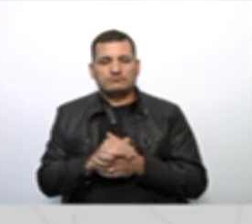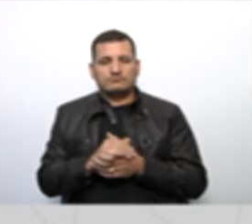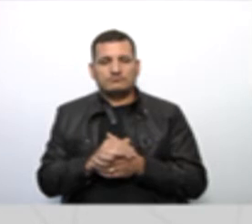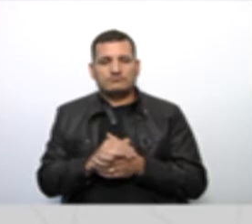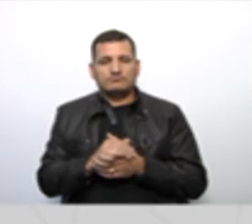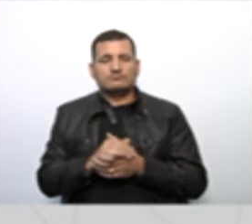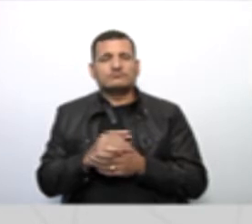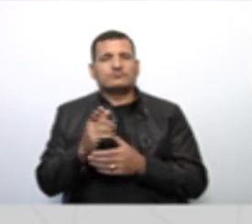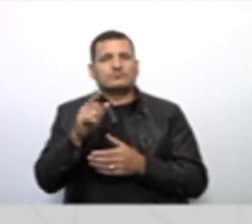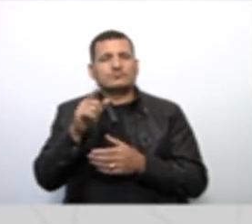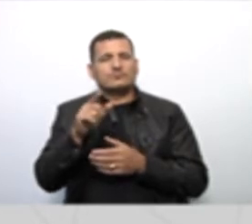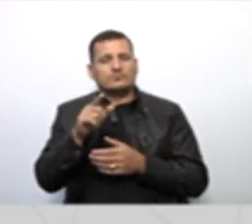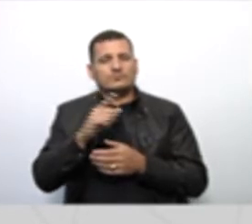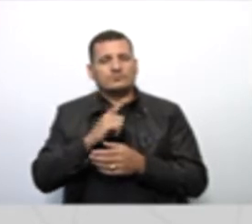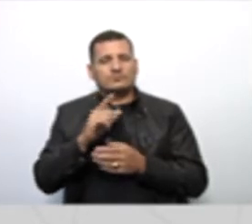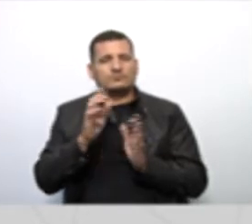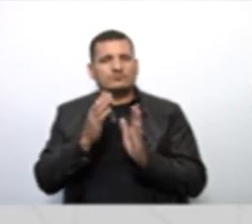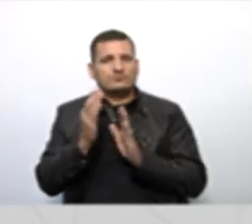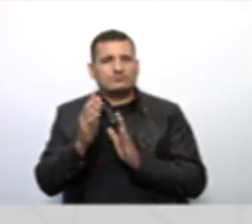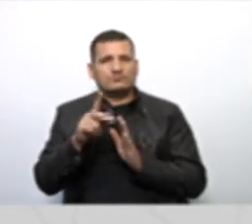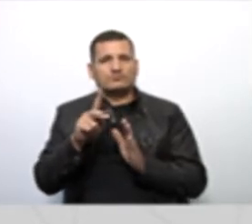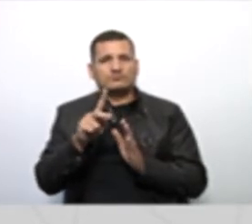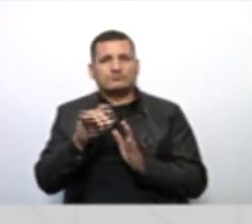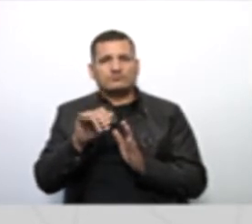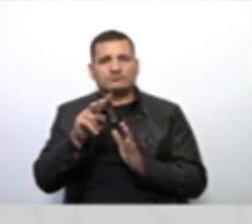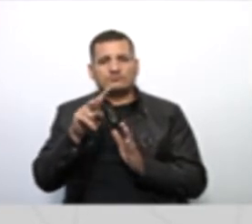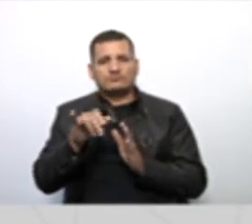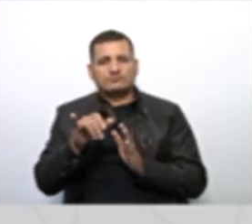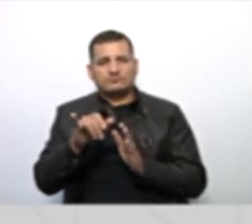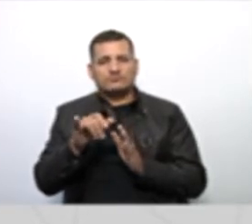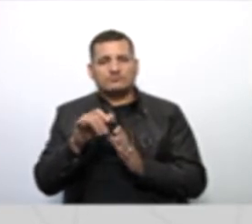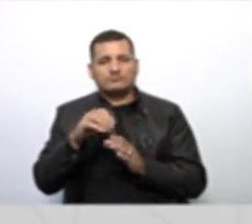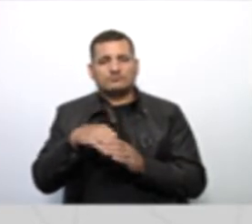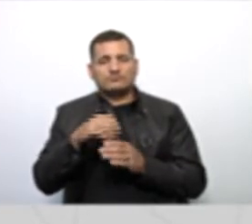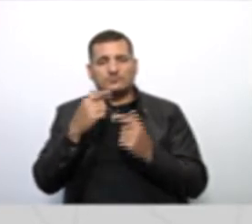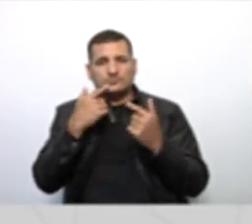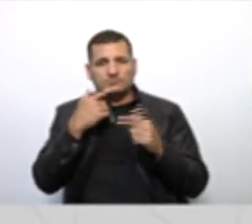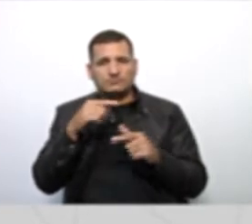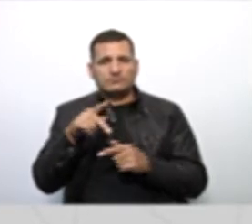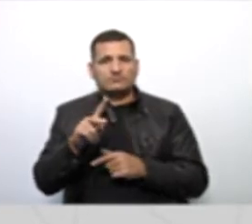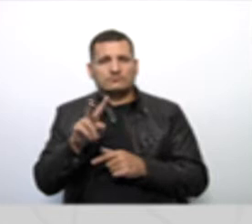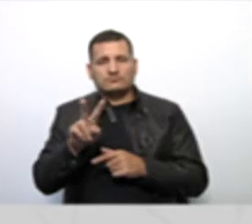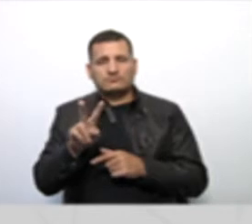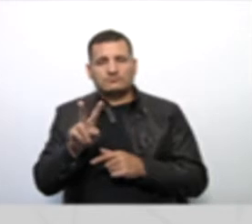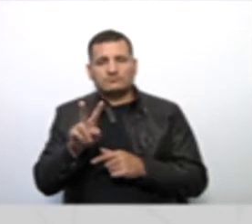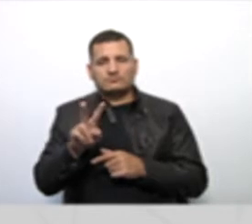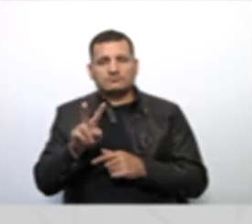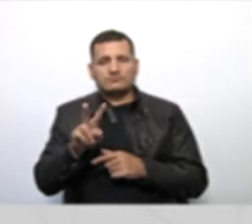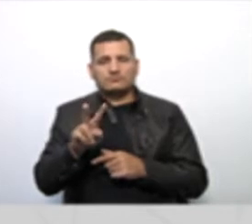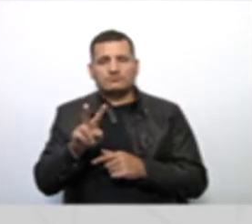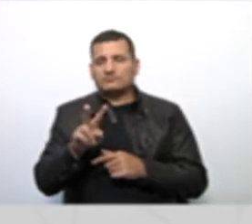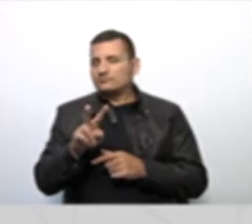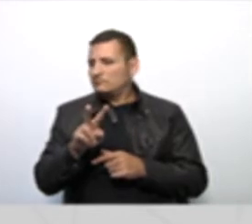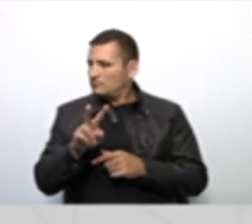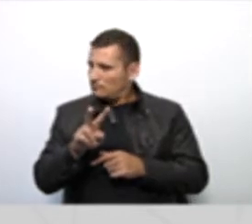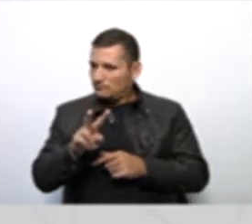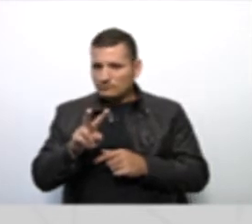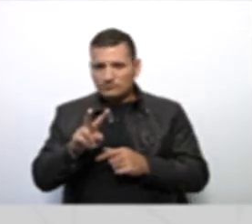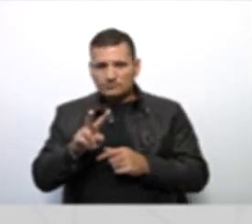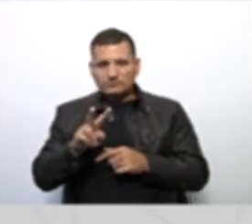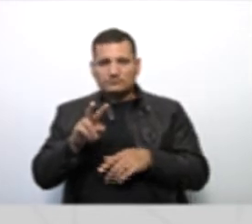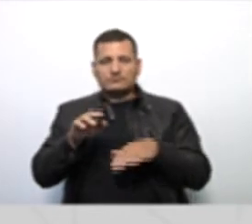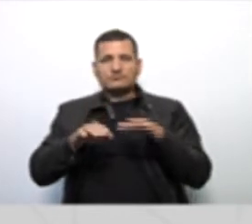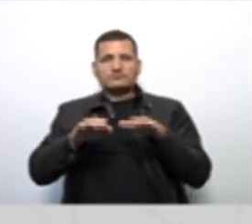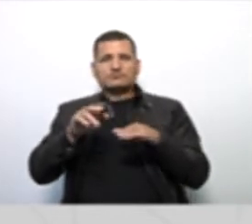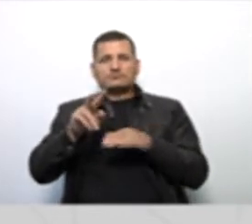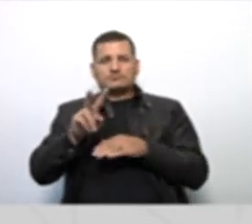Dentro desse, a biblioteca Kivy, que contém a linguagem Kivy, tá vendo? KV, a linguagem KV, às vezes chamada de